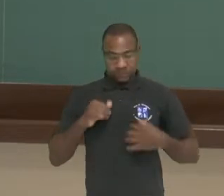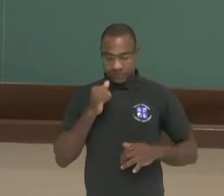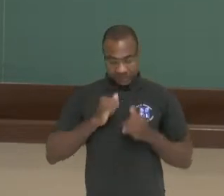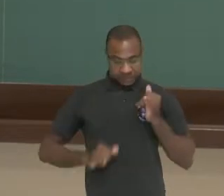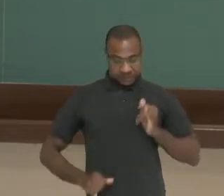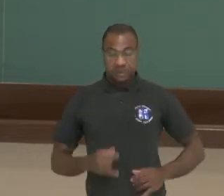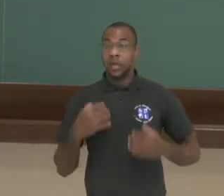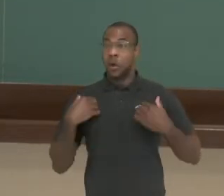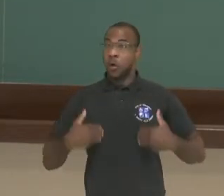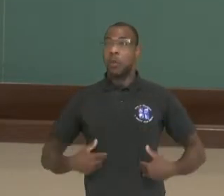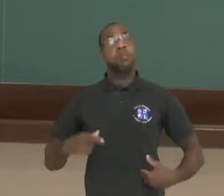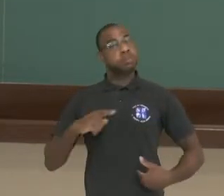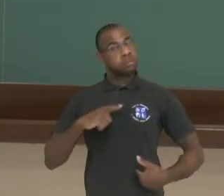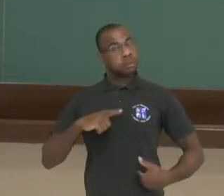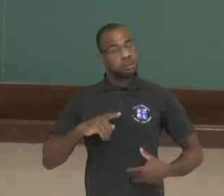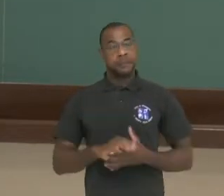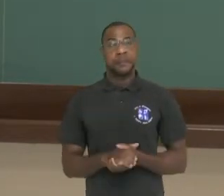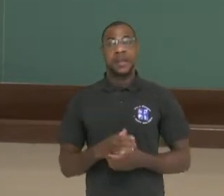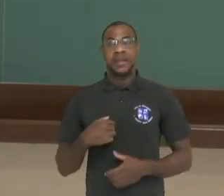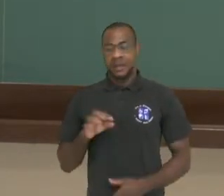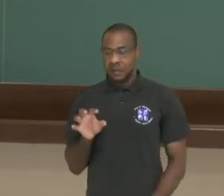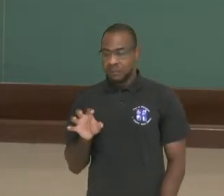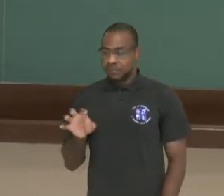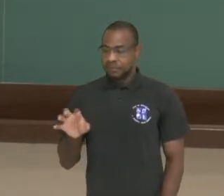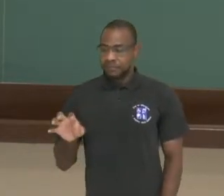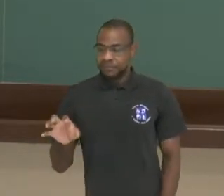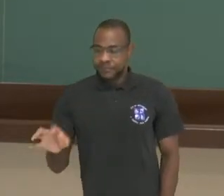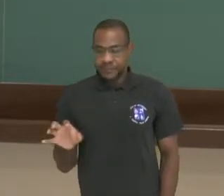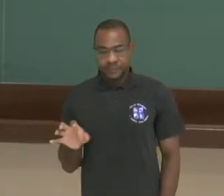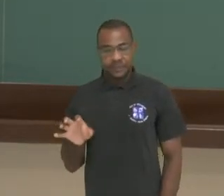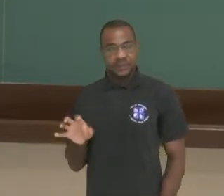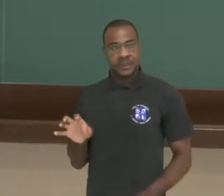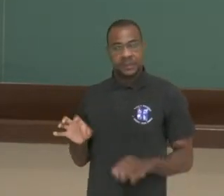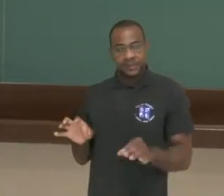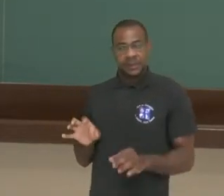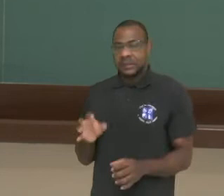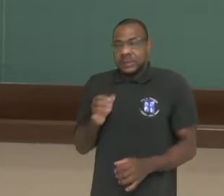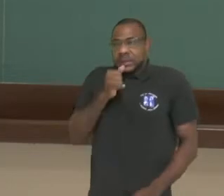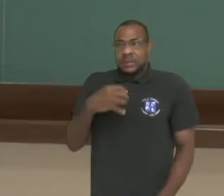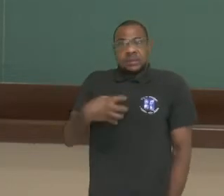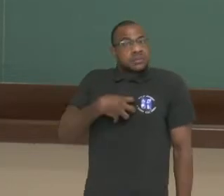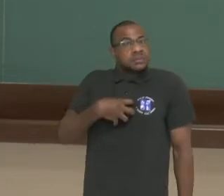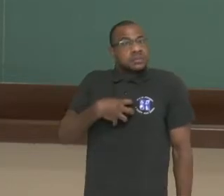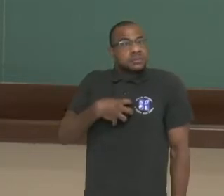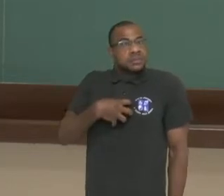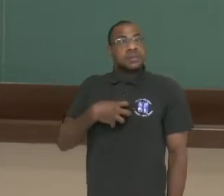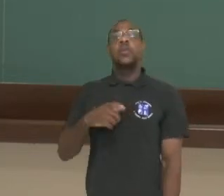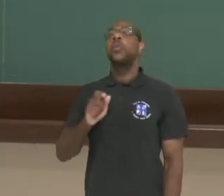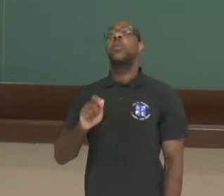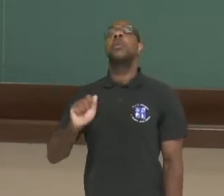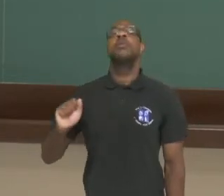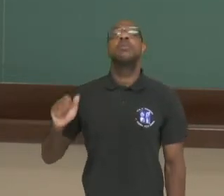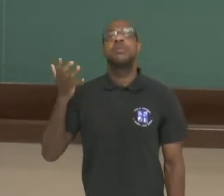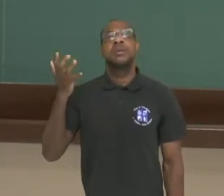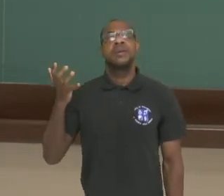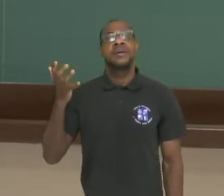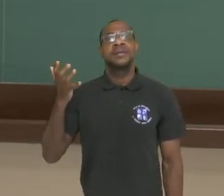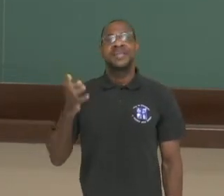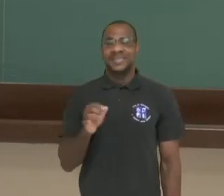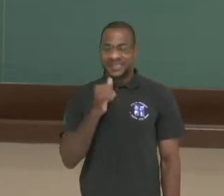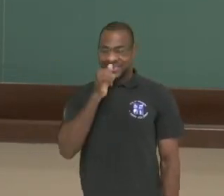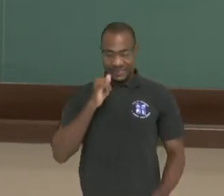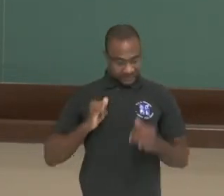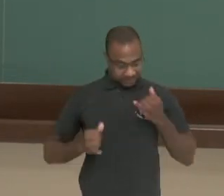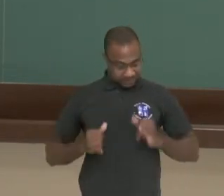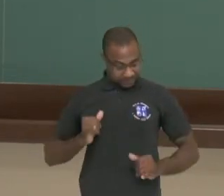E na hora que a gente vai tocar ali, né? Ah, eu levei um choquinho. que vai acontecer? A resistência elétrica do